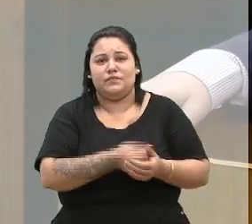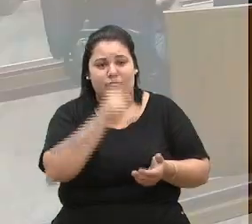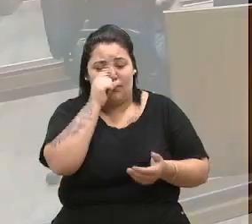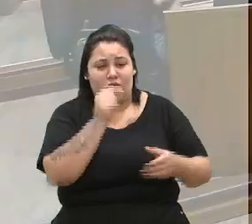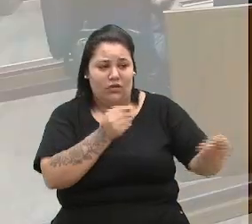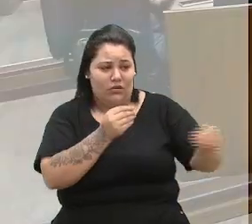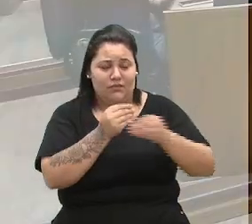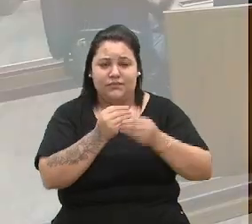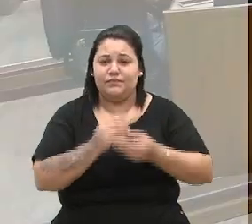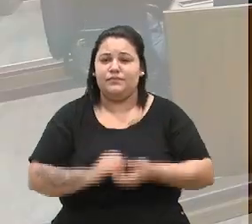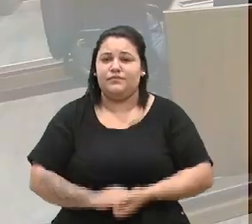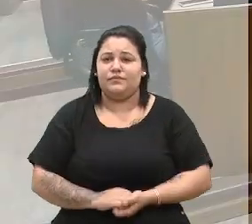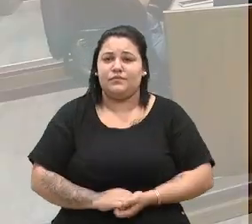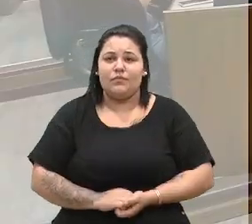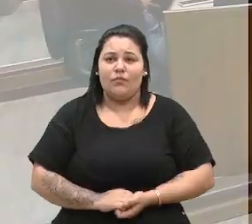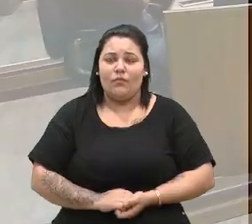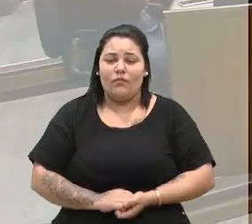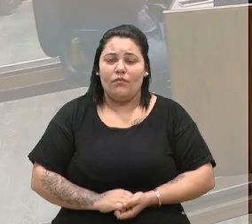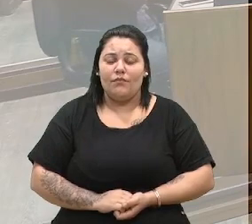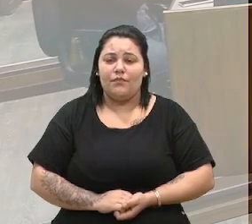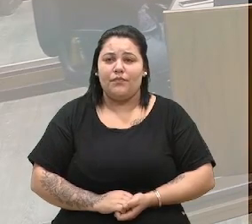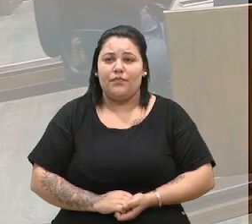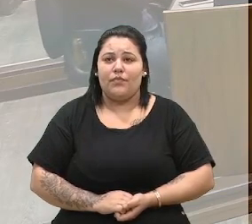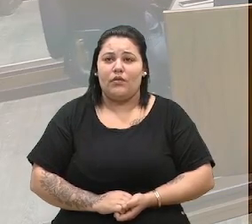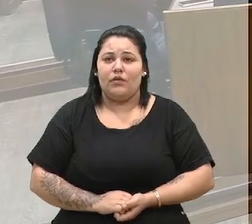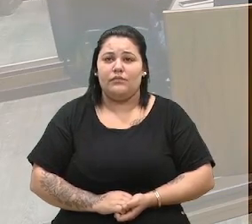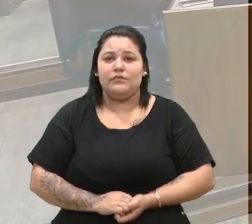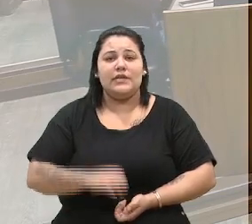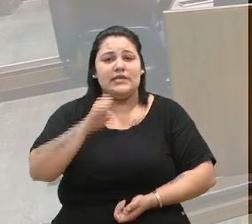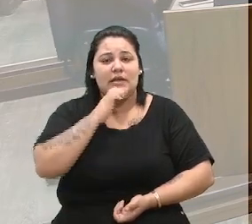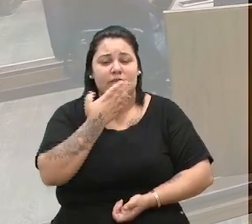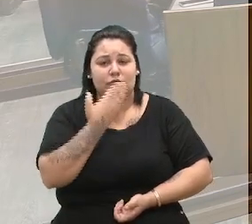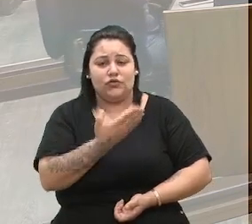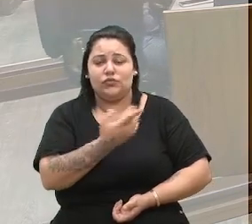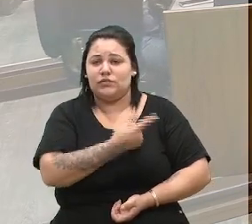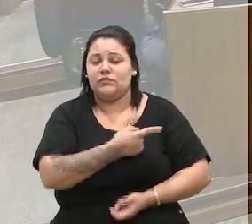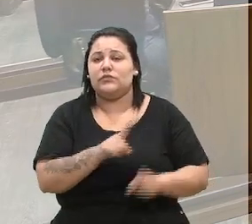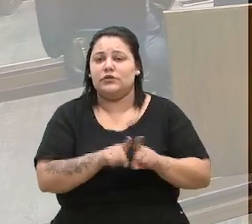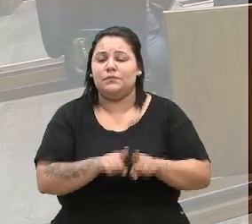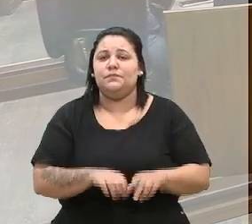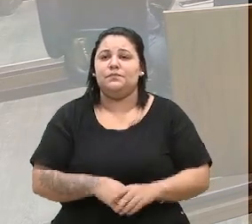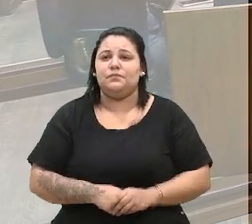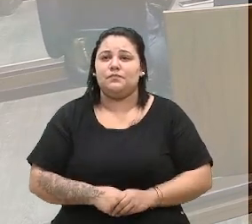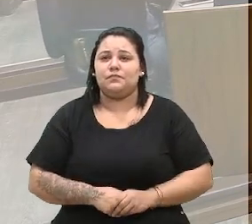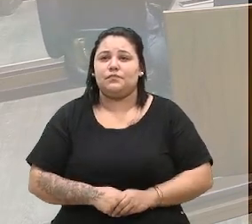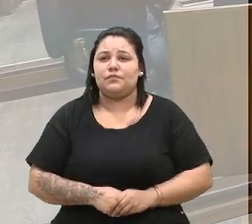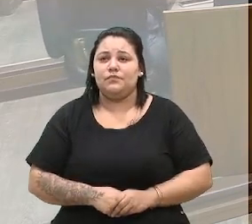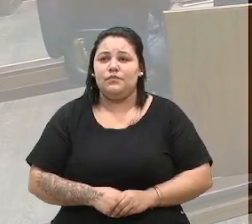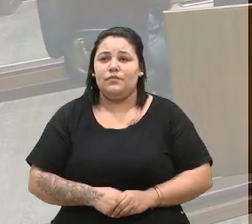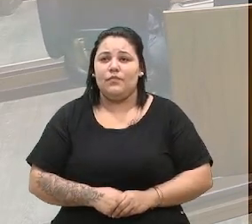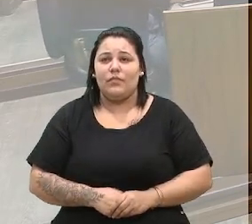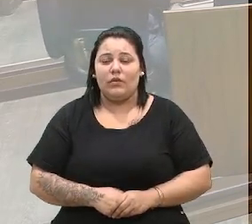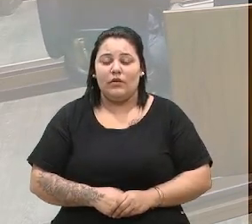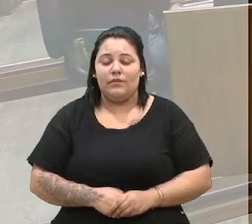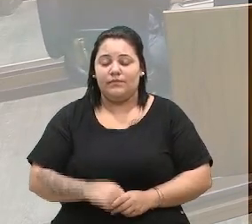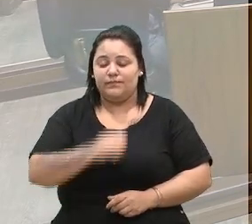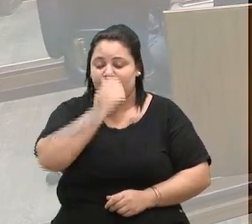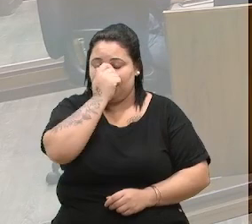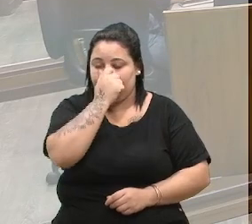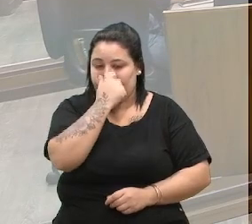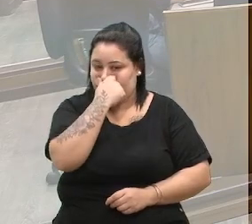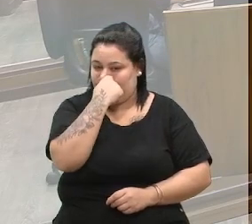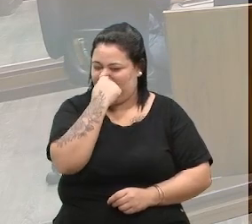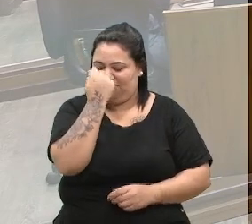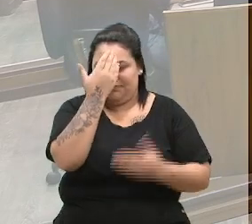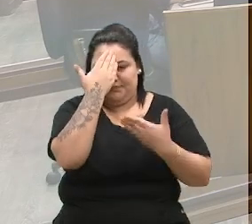parte. Obrigado, vereador Zanquim. Peço uma parte, vereador. O senhor sempre nos alegra tanto, né, com o conhecimento que o